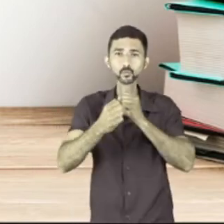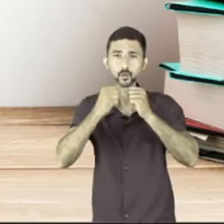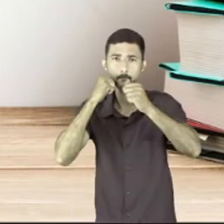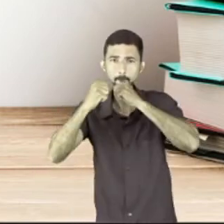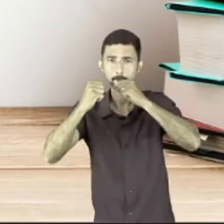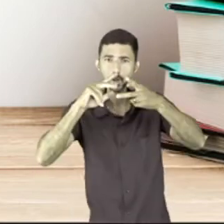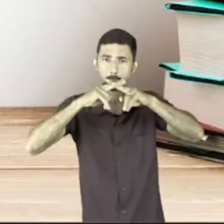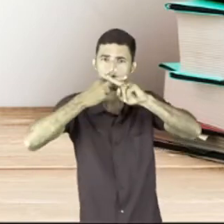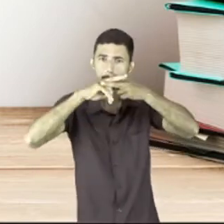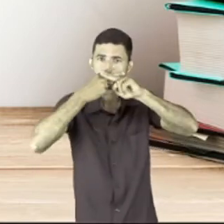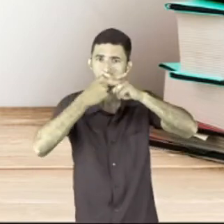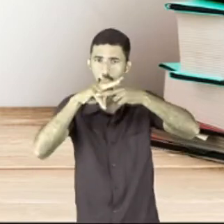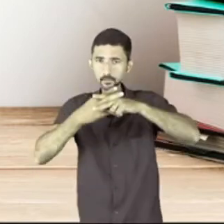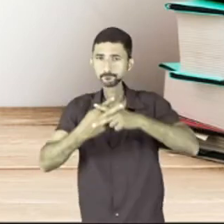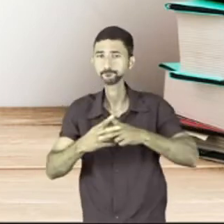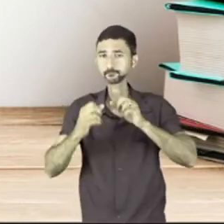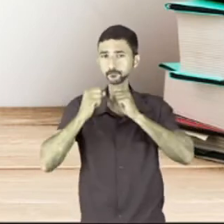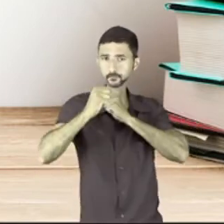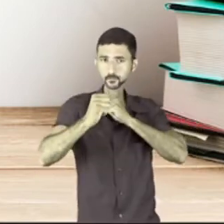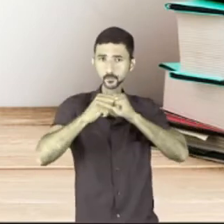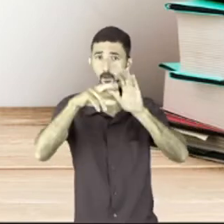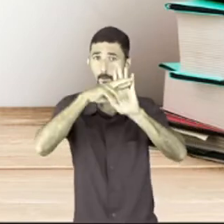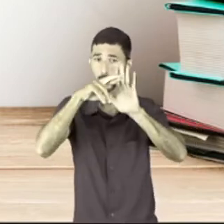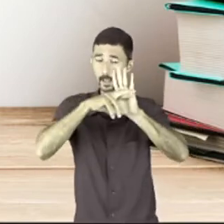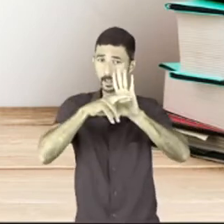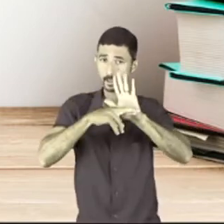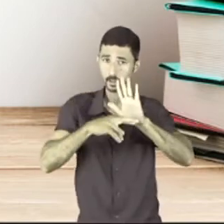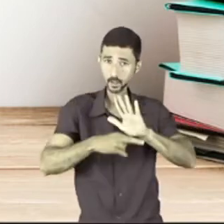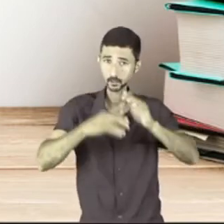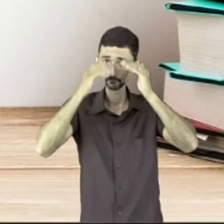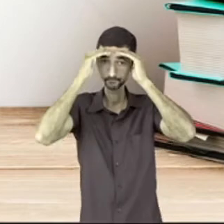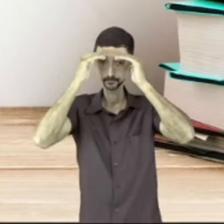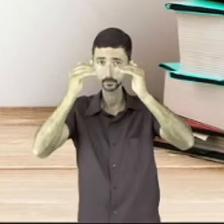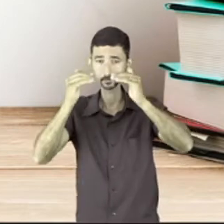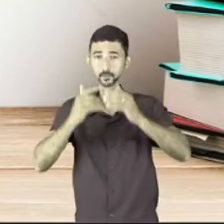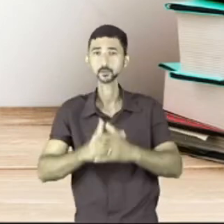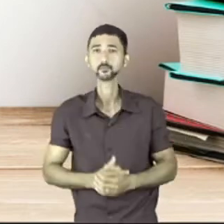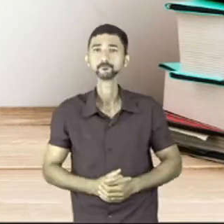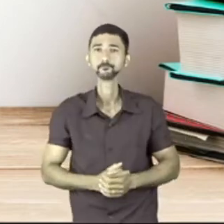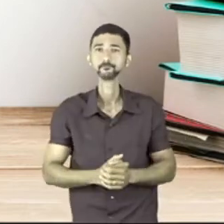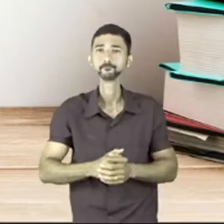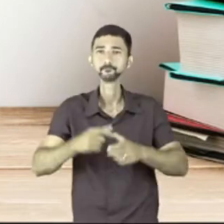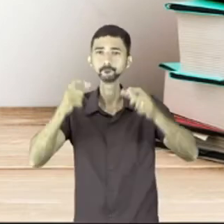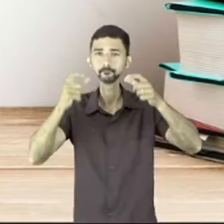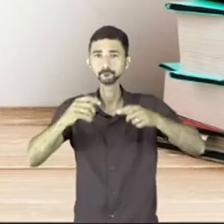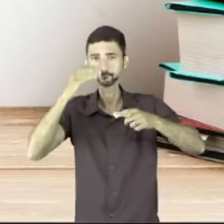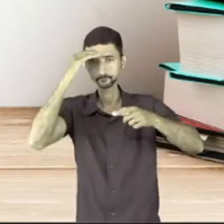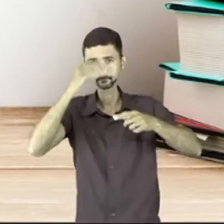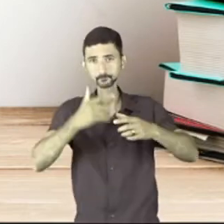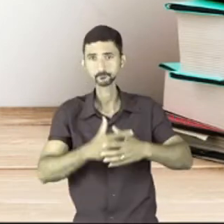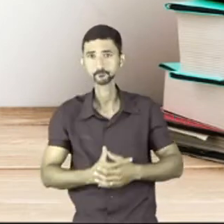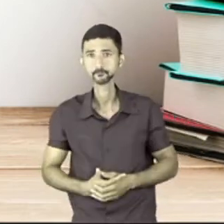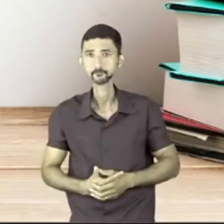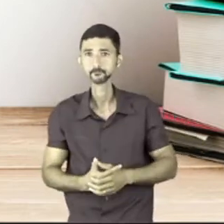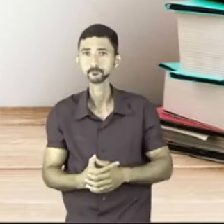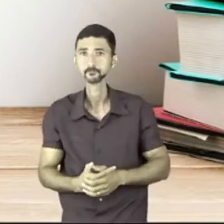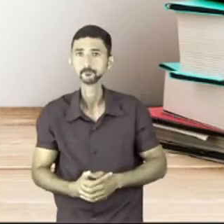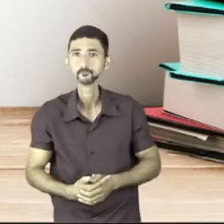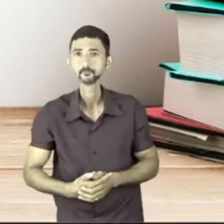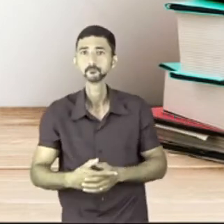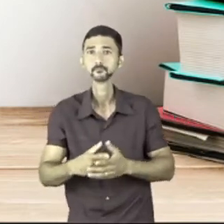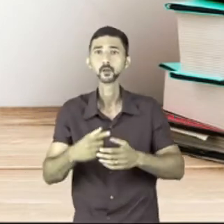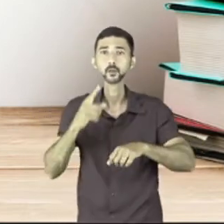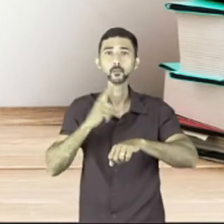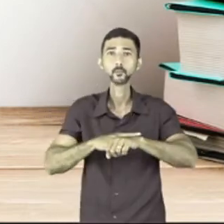brigas é que as lutas existem as regras e existe o respeito entre os lutadores. Então é só naquele momento